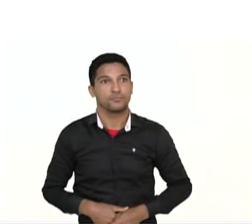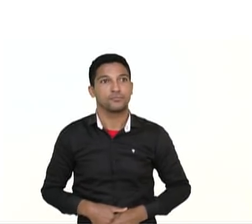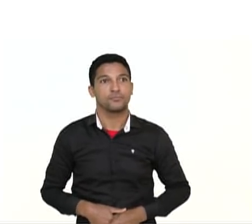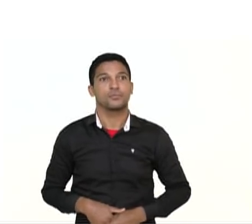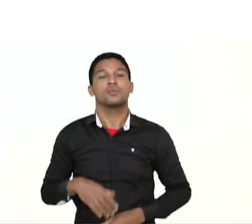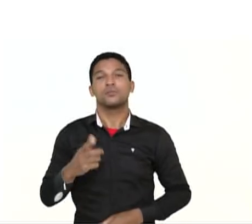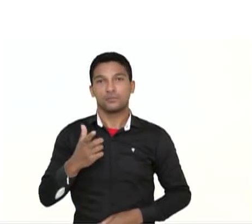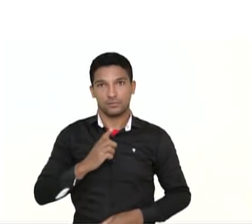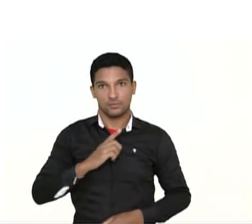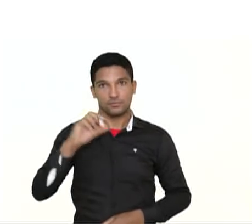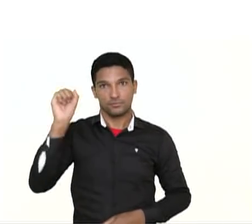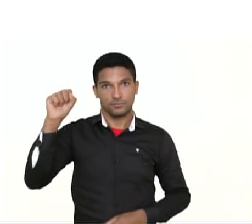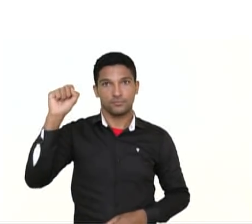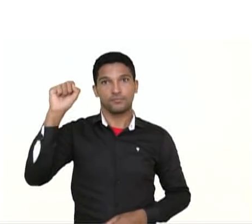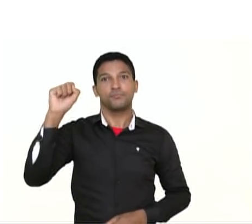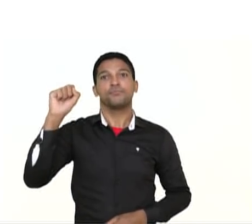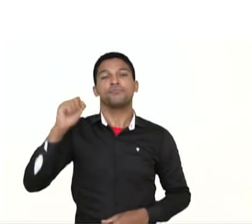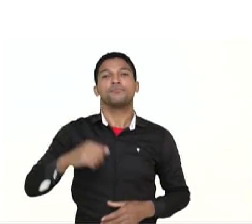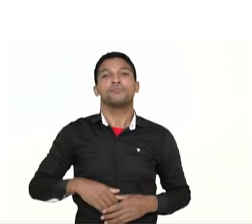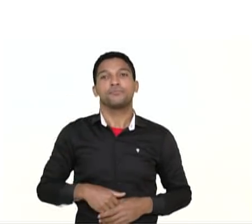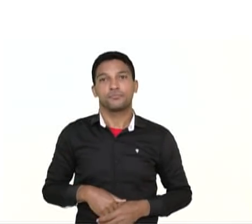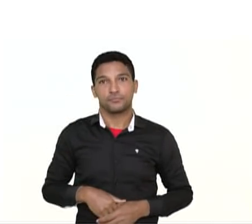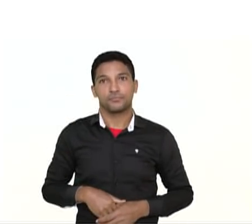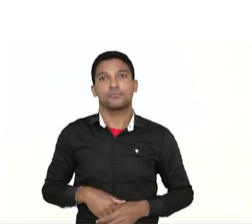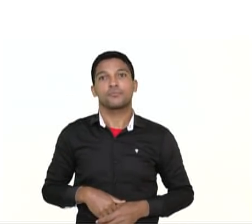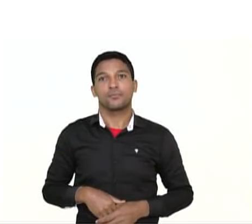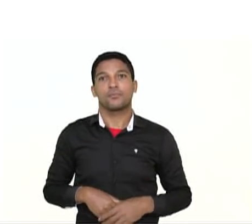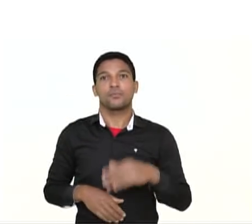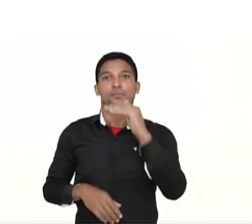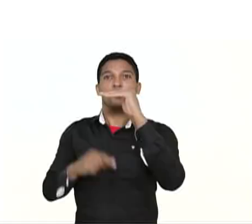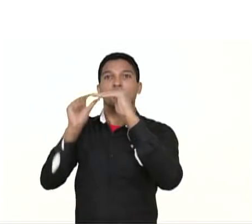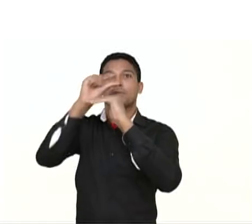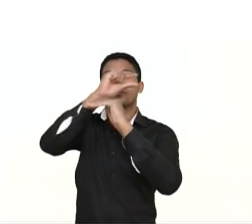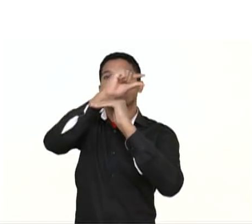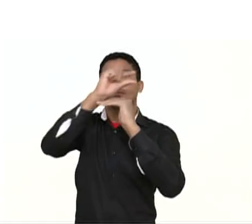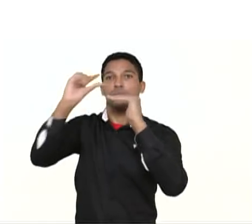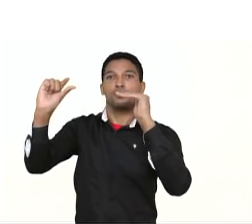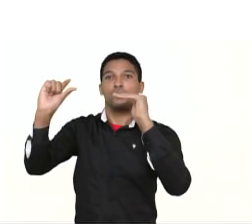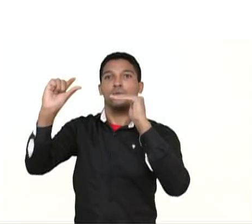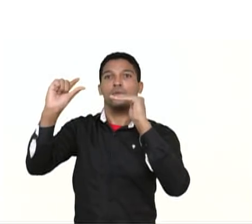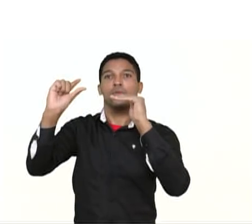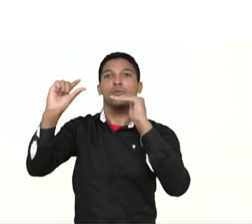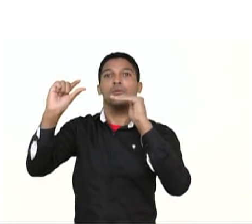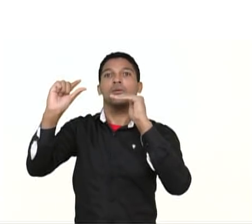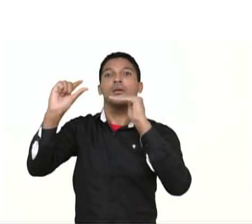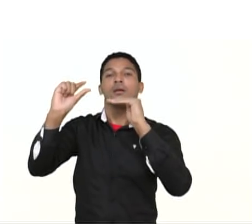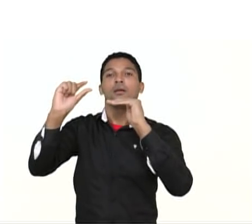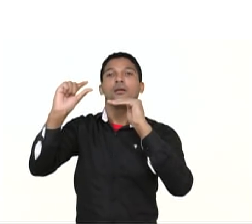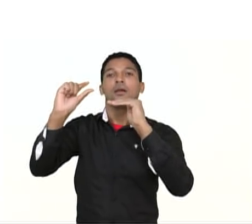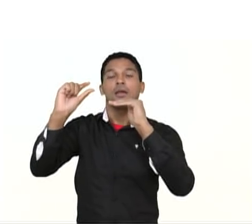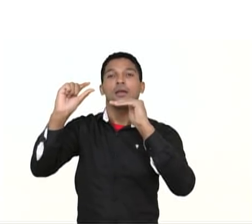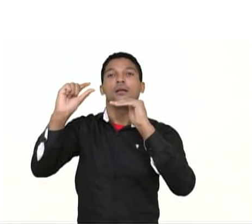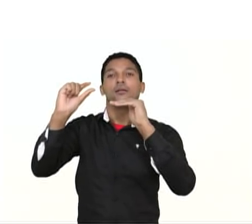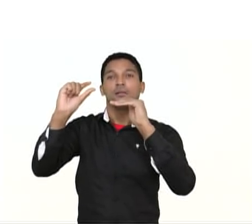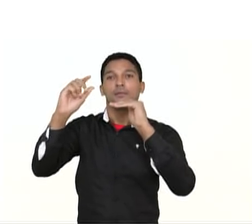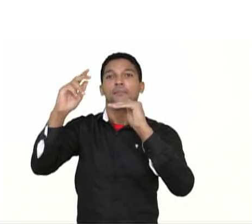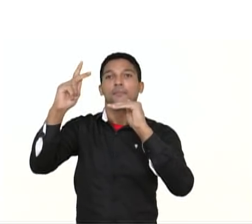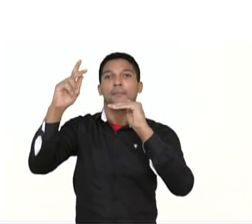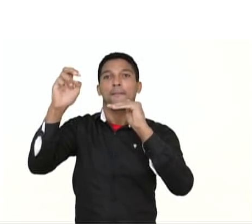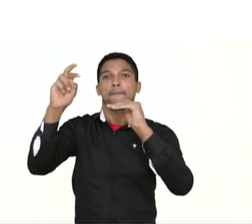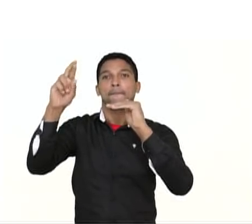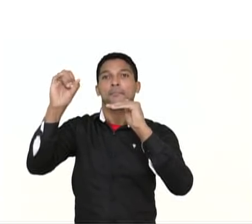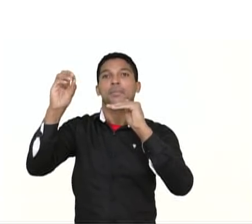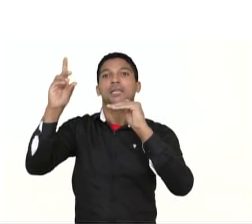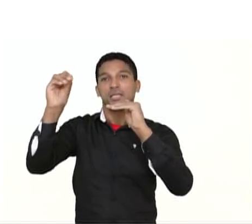oração? Sim, então neste caso nós temos configurado também período. Então, este enunciado, ele